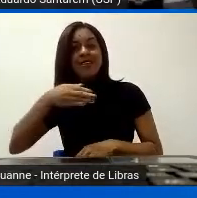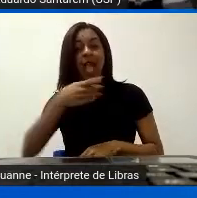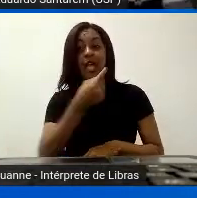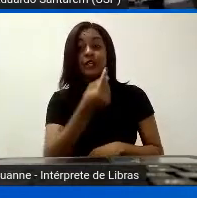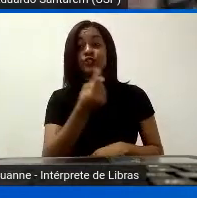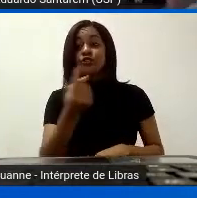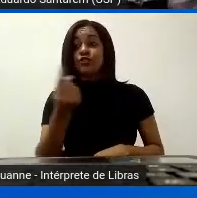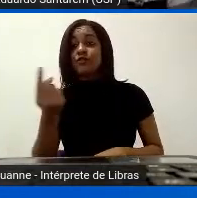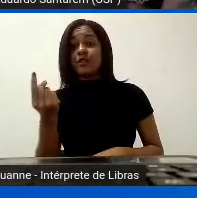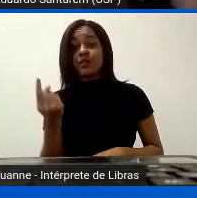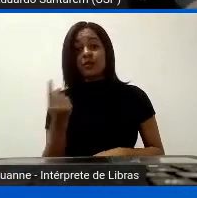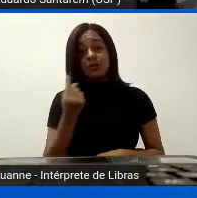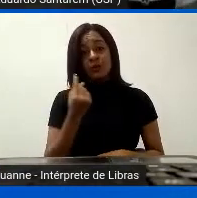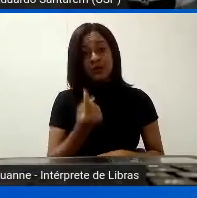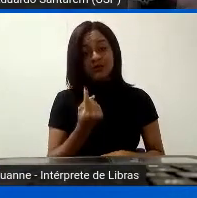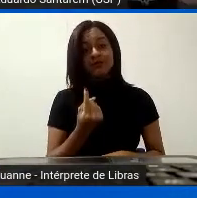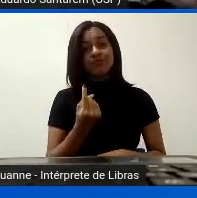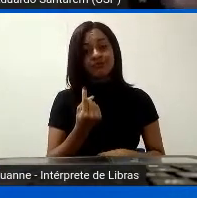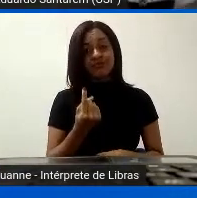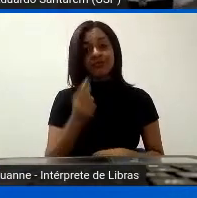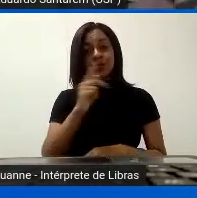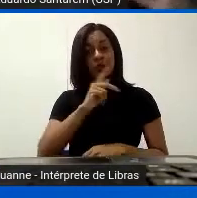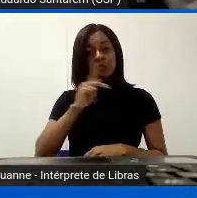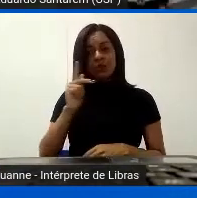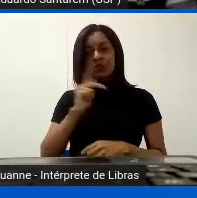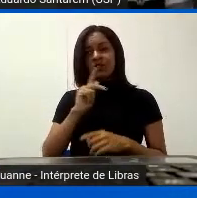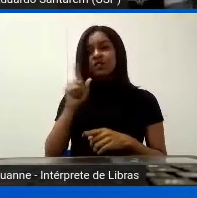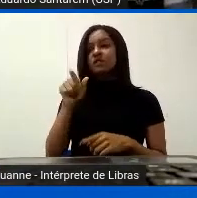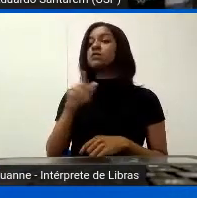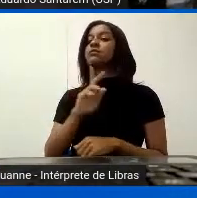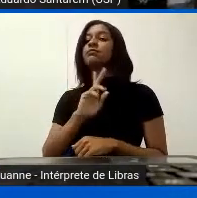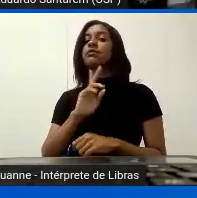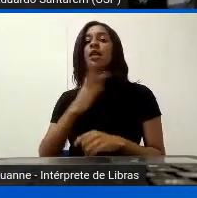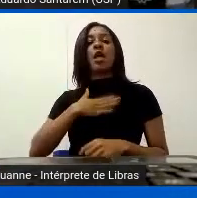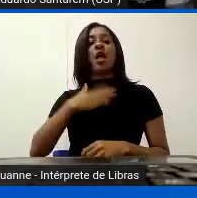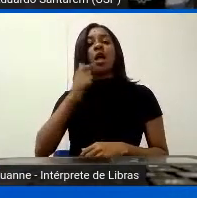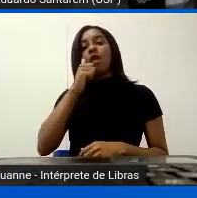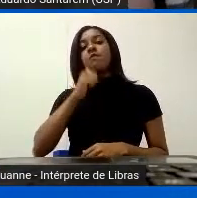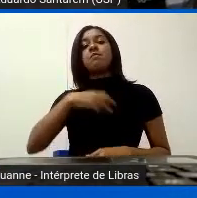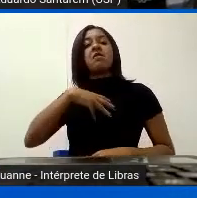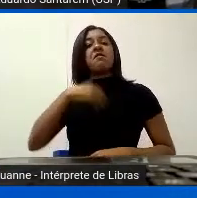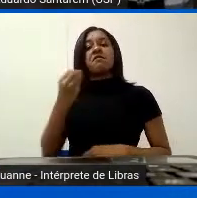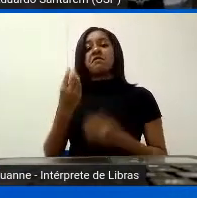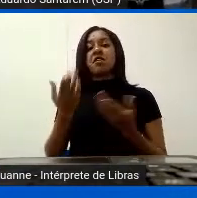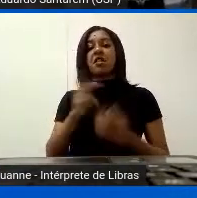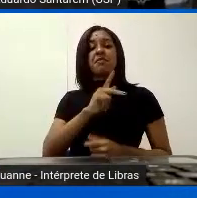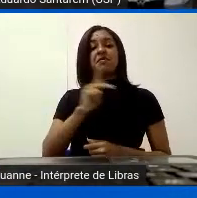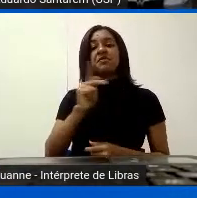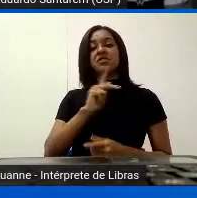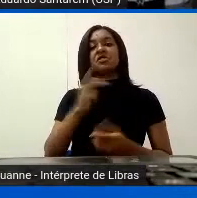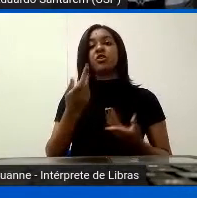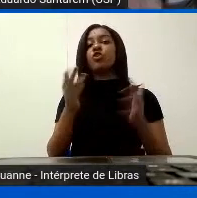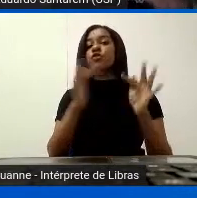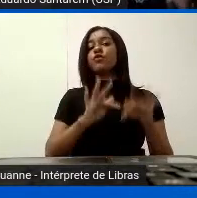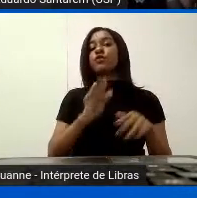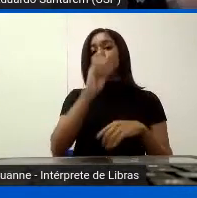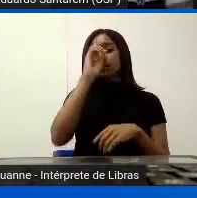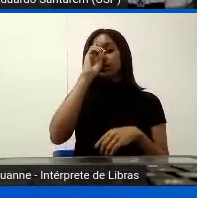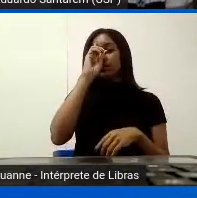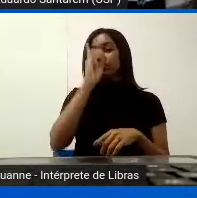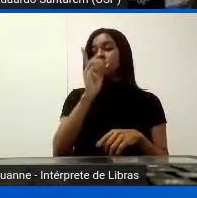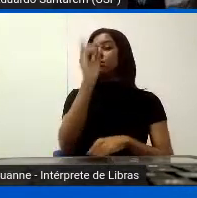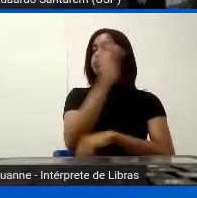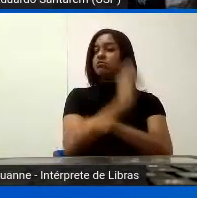após os alunos seriam embora eu queria fazer aluno tal minha filha por exemplo a professora fala assim ó ela pegava no final do Dinho e mandava um roteiro Ó